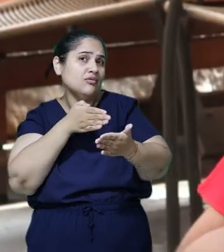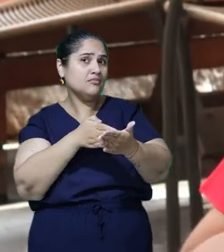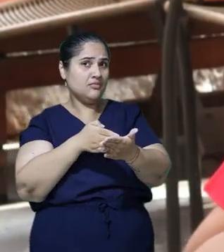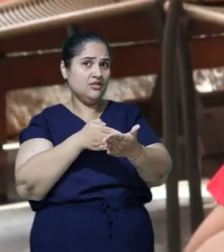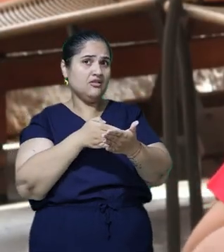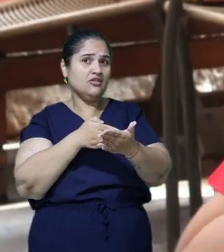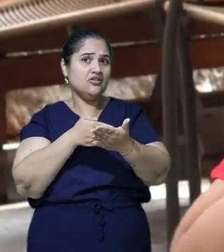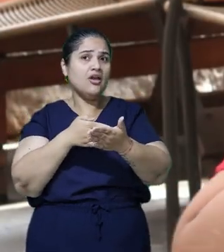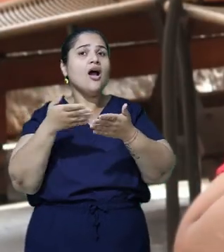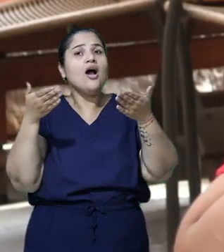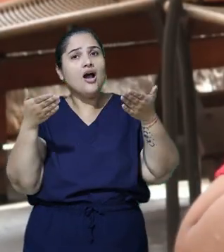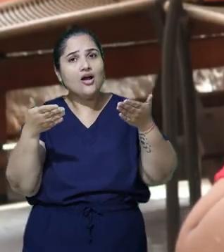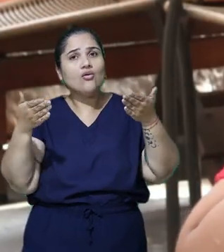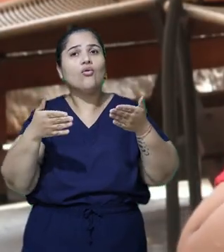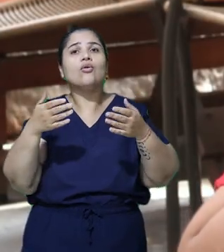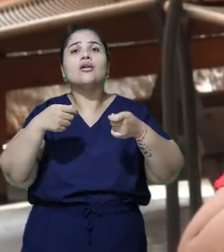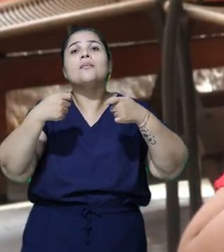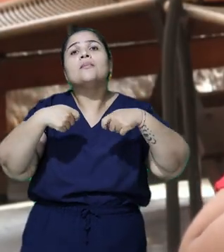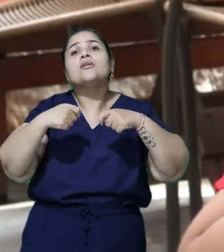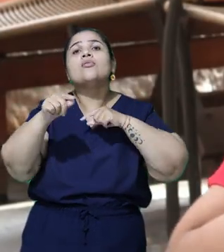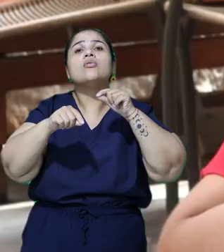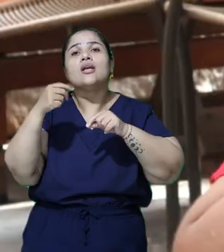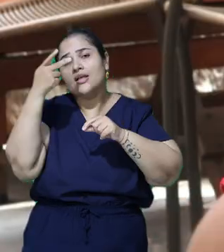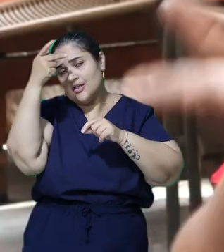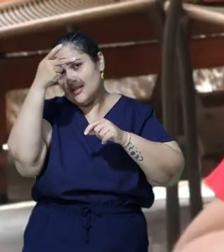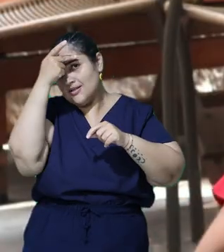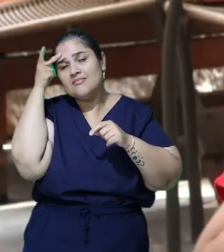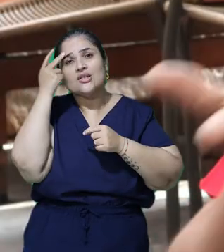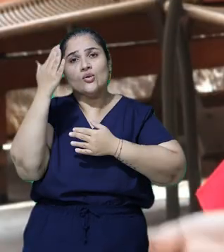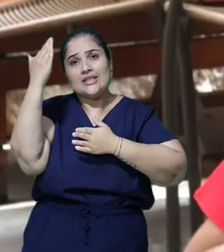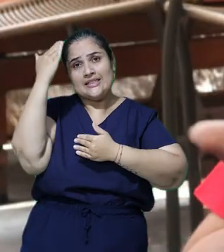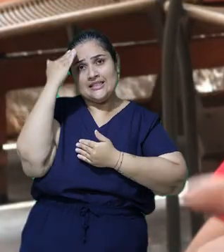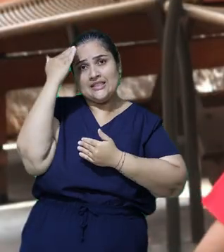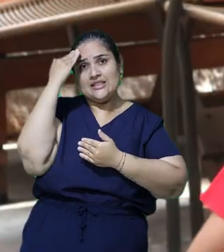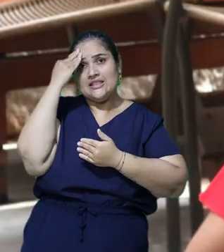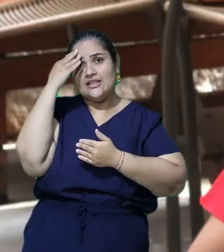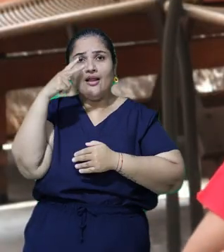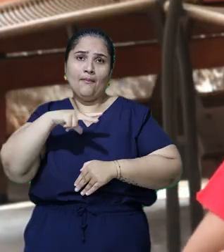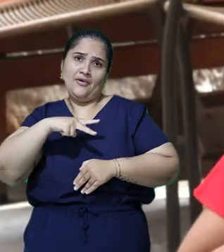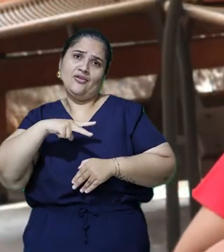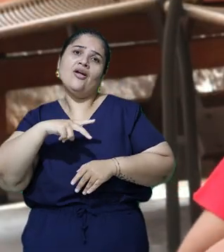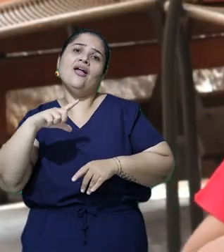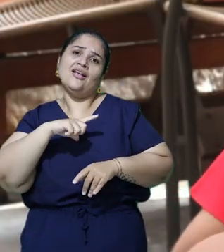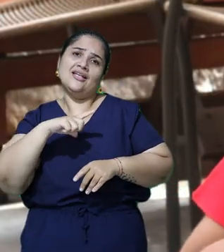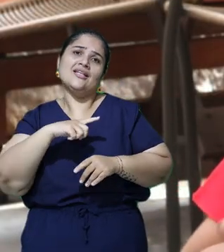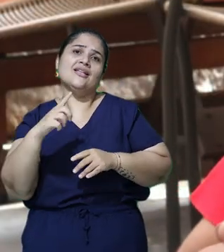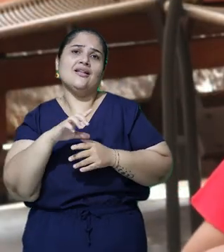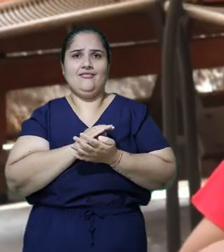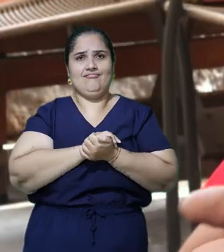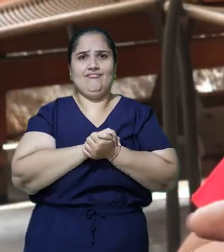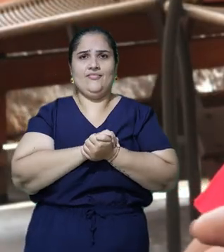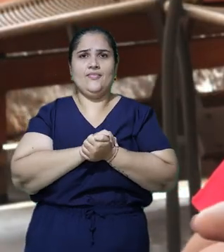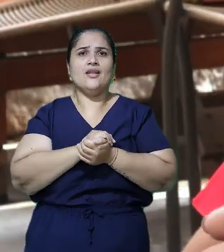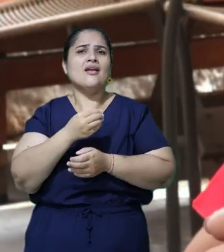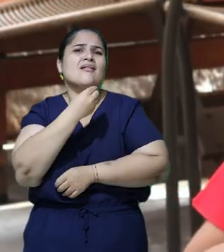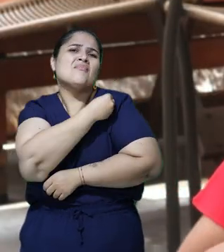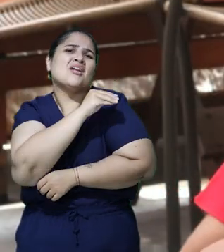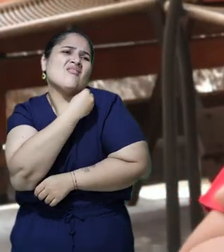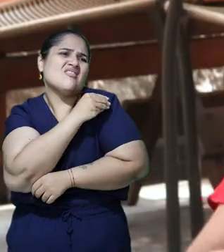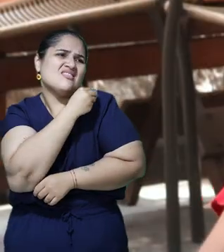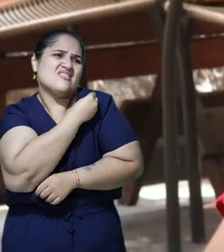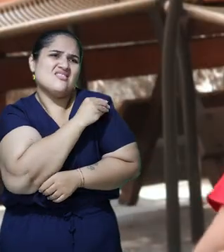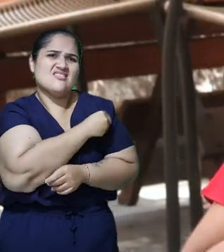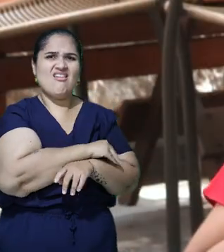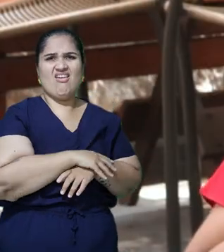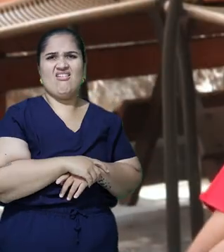pessoas entendam essas particularidades, ou pelo menos o básico do autismo, sem o preconceito e o capacitismo, que o